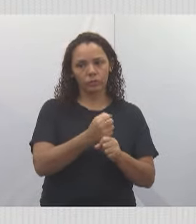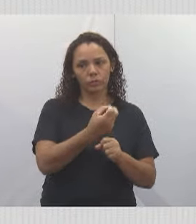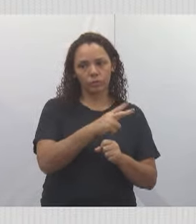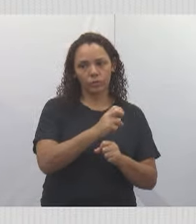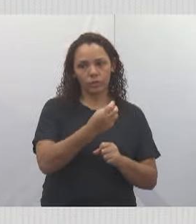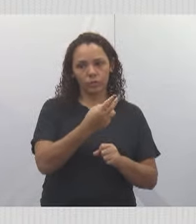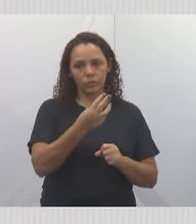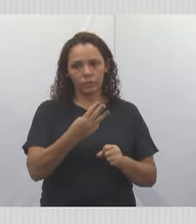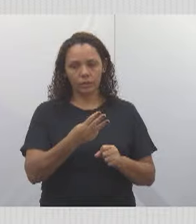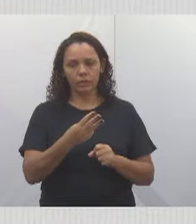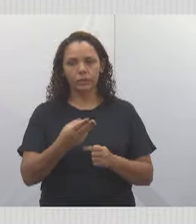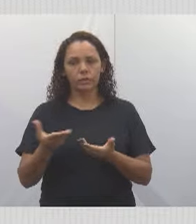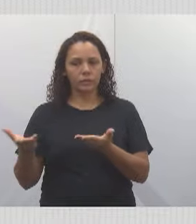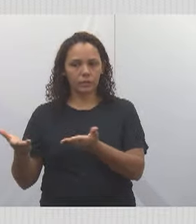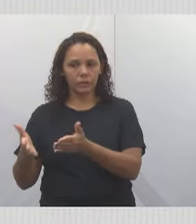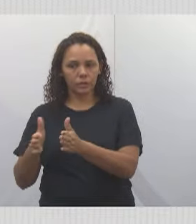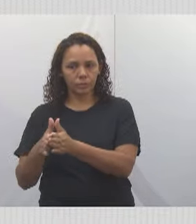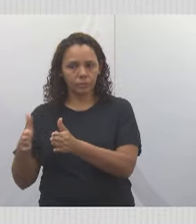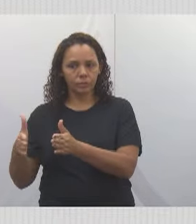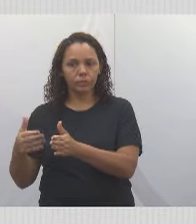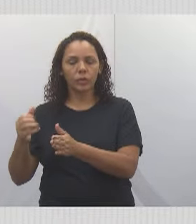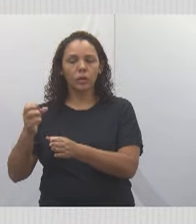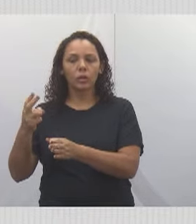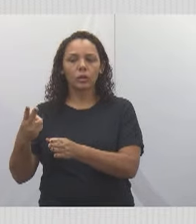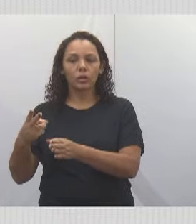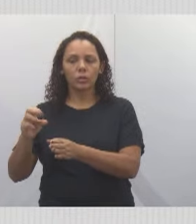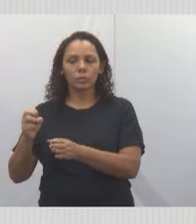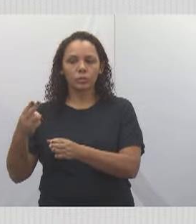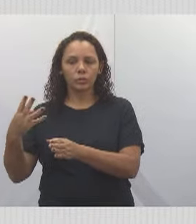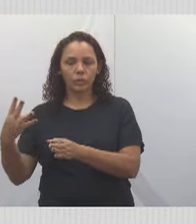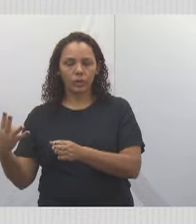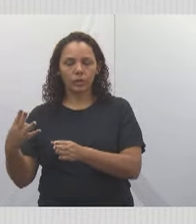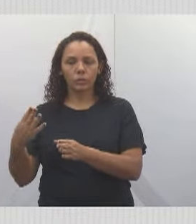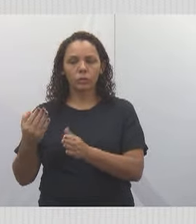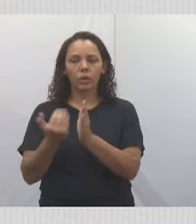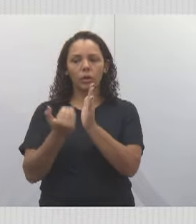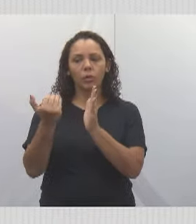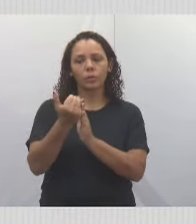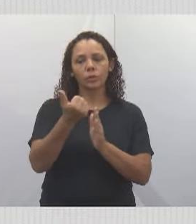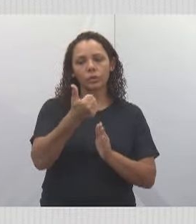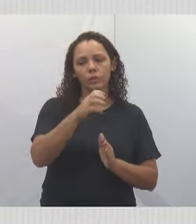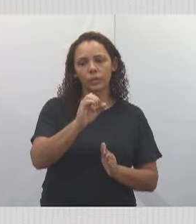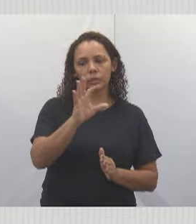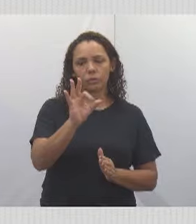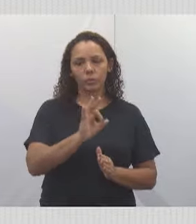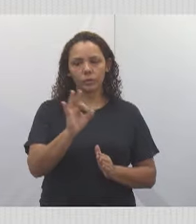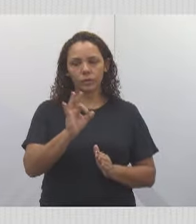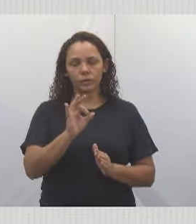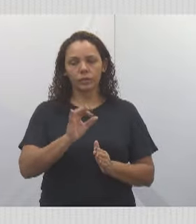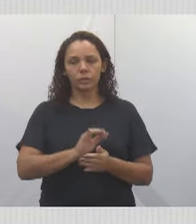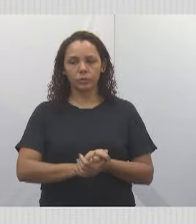o próximo slide, em 10%, e no total perfazendo 5% de